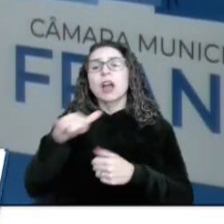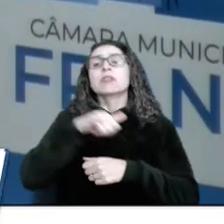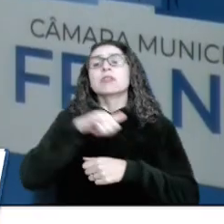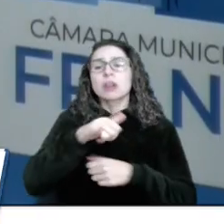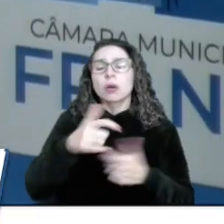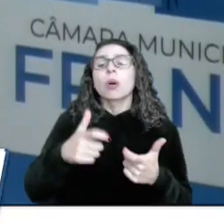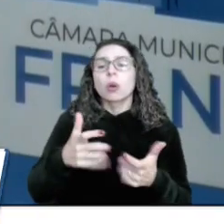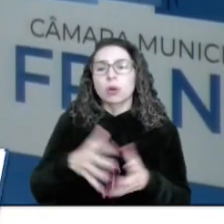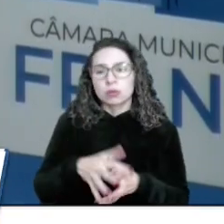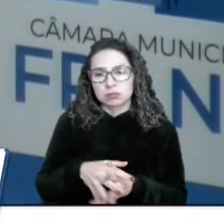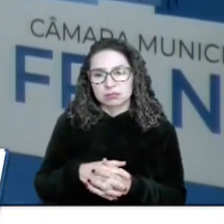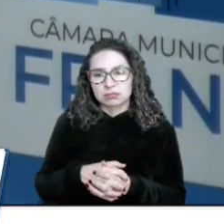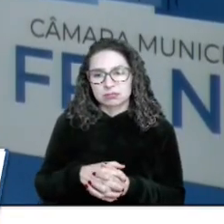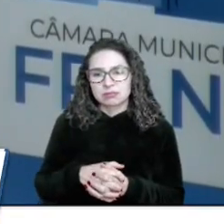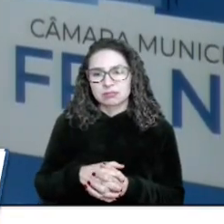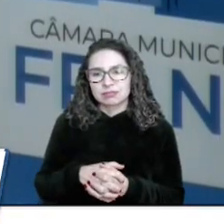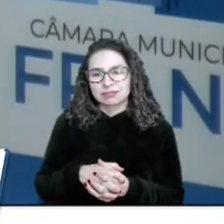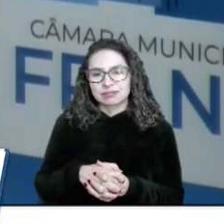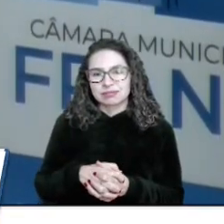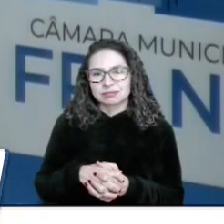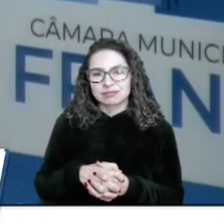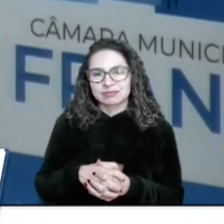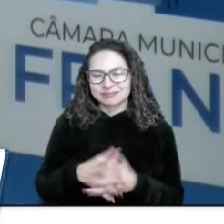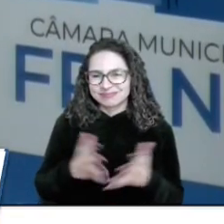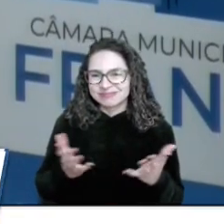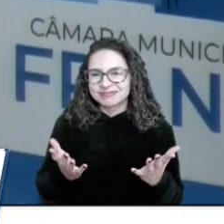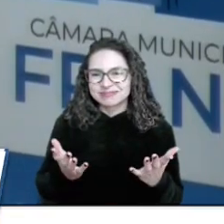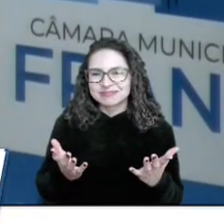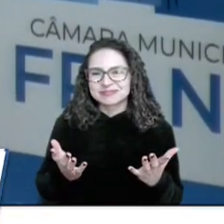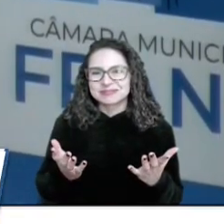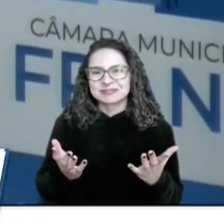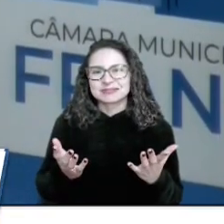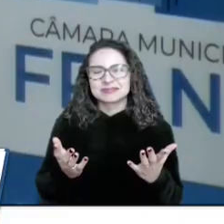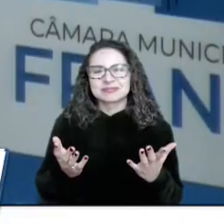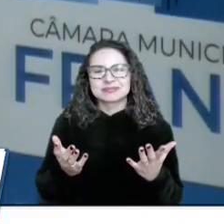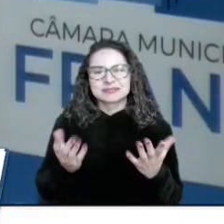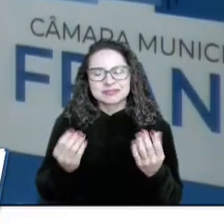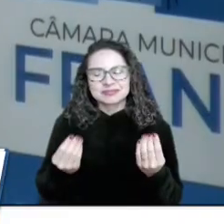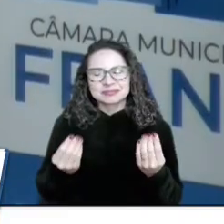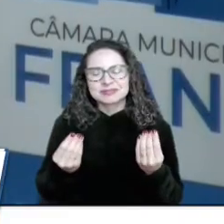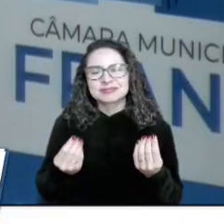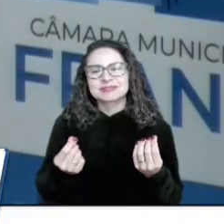viajar. Então, aí eu volto a falar.